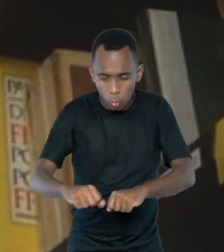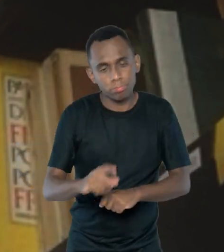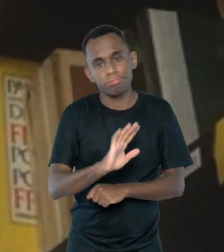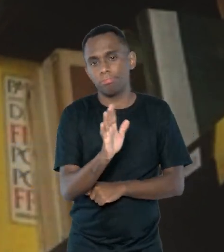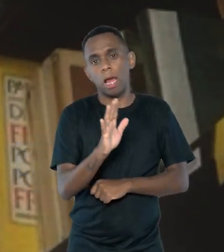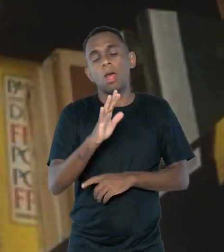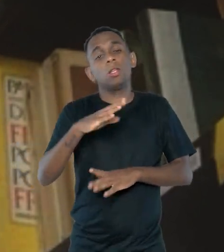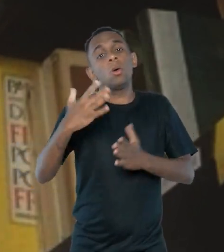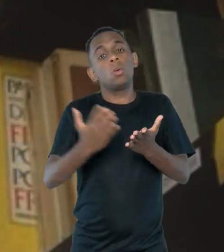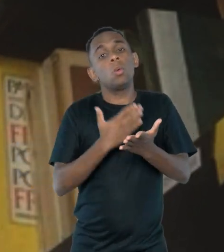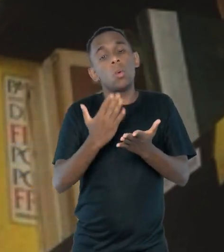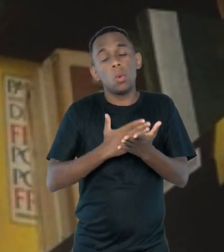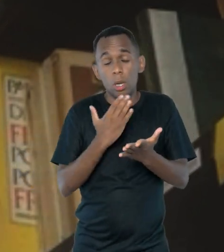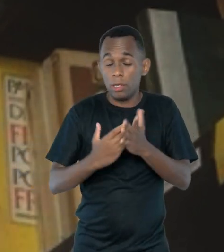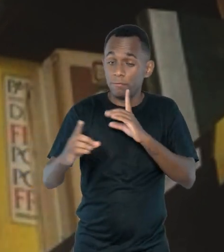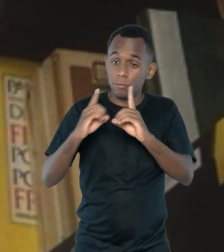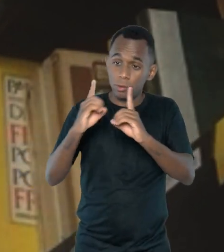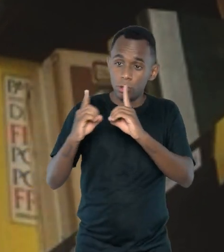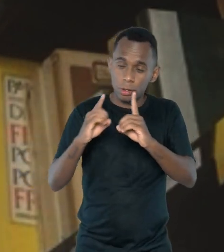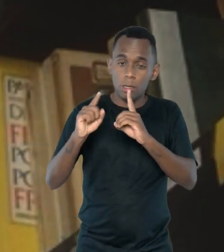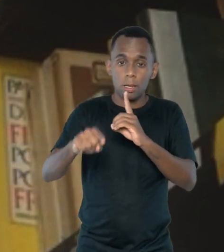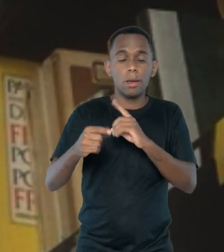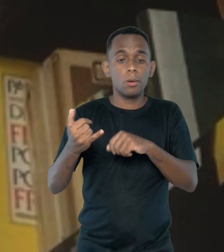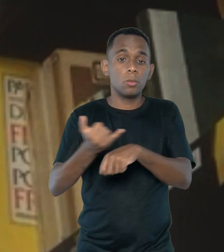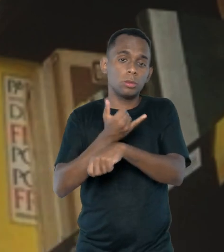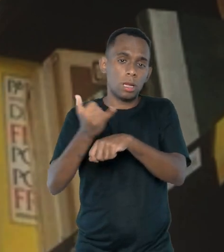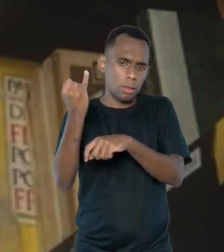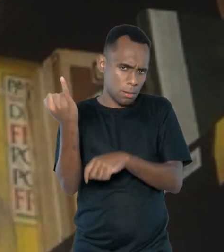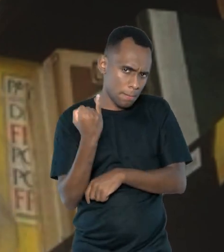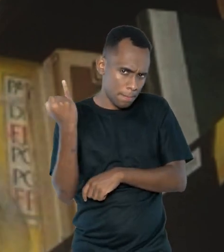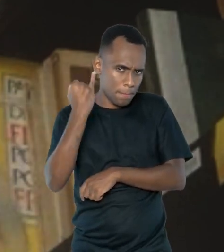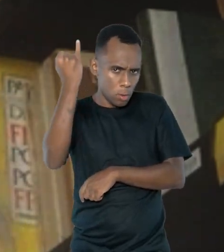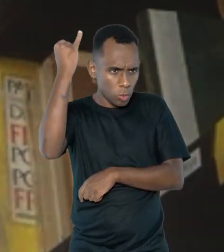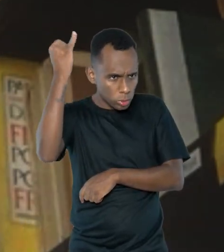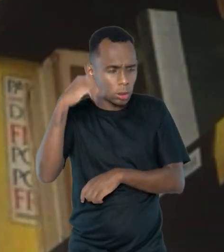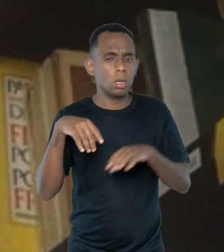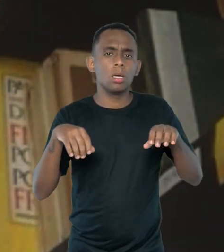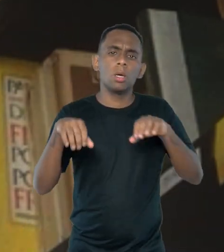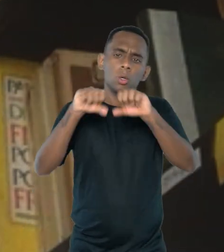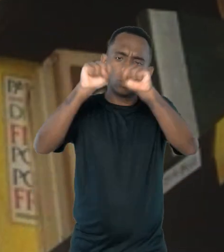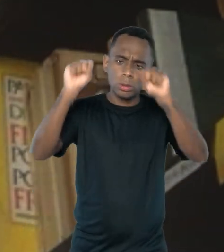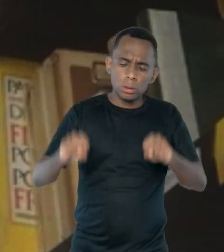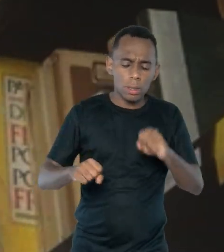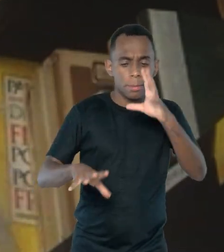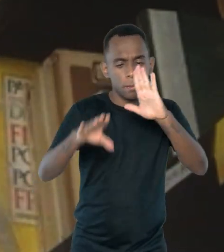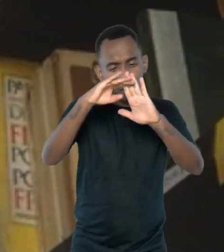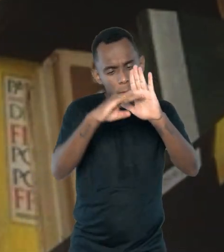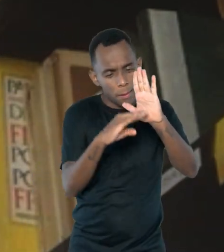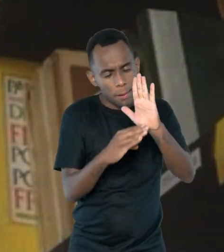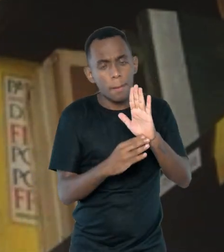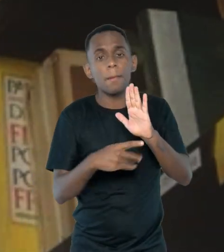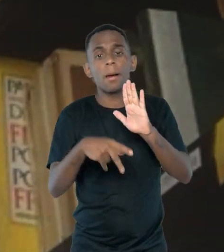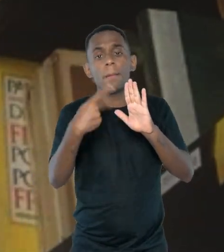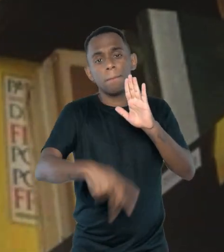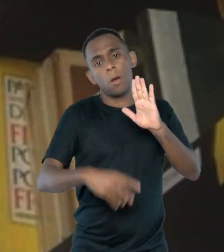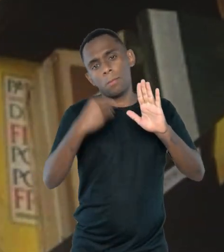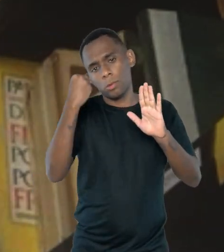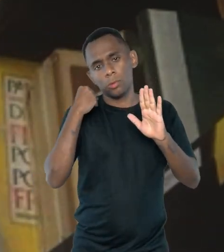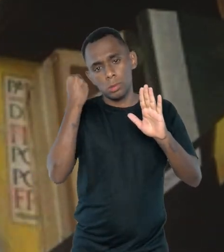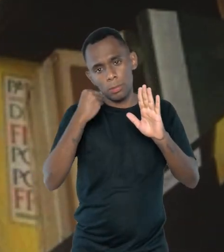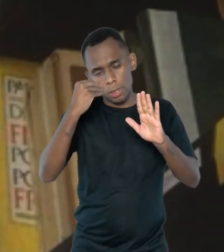livro didático ele é uma ferramenta importante, ele sistematiza os conhecimentos, mas o